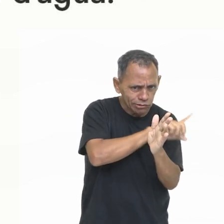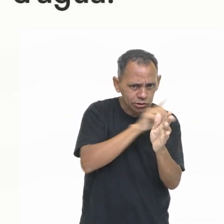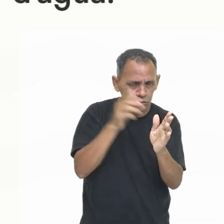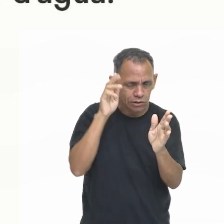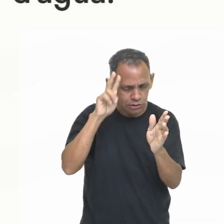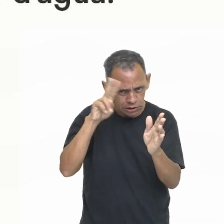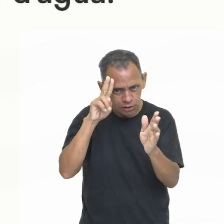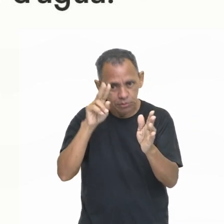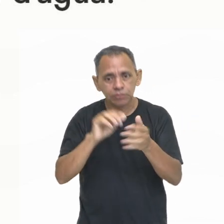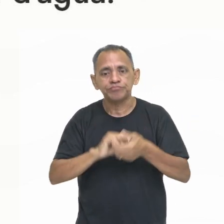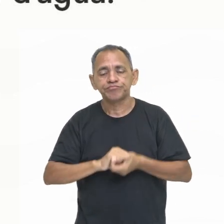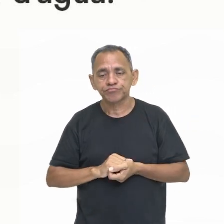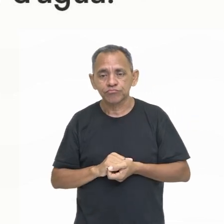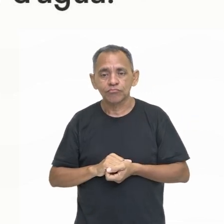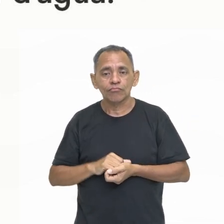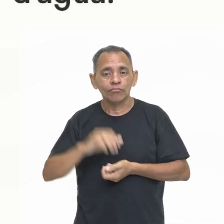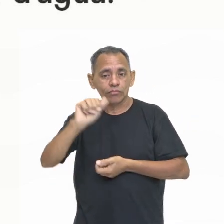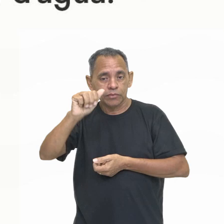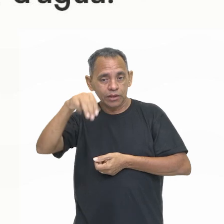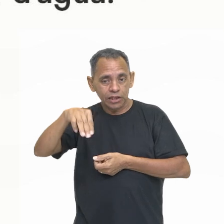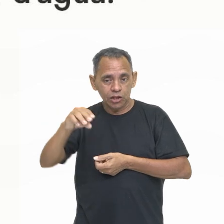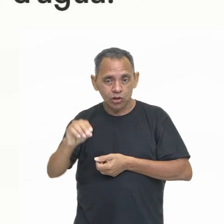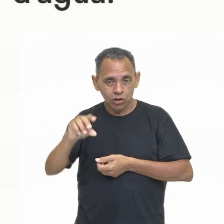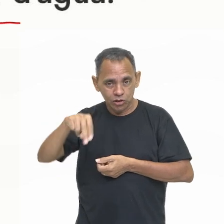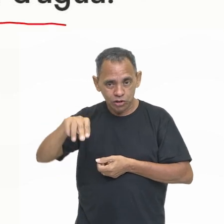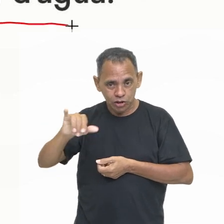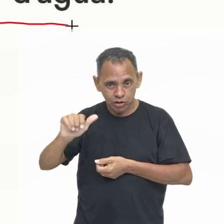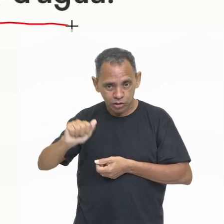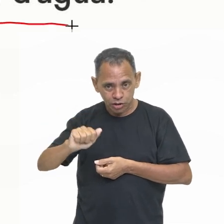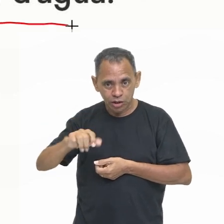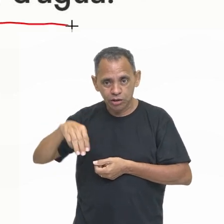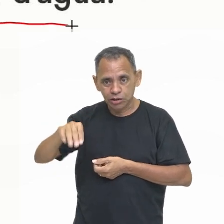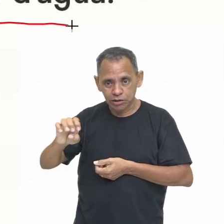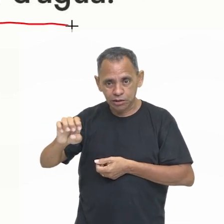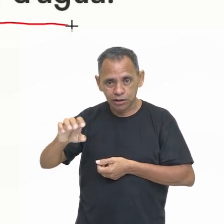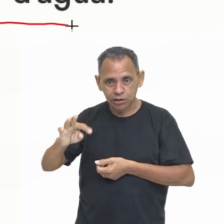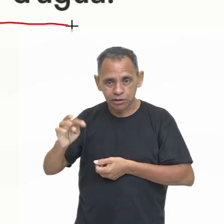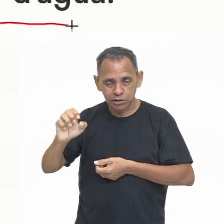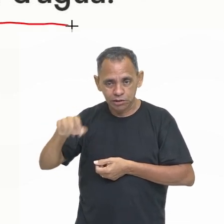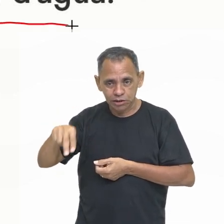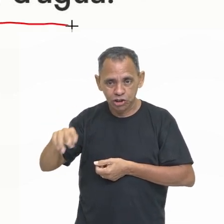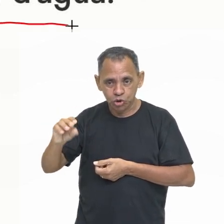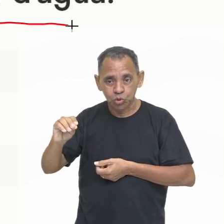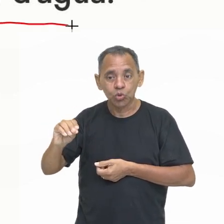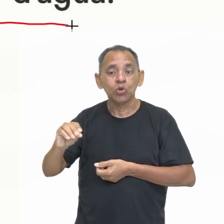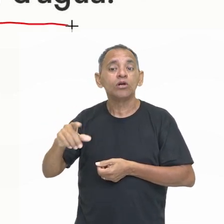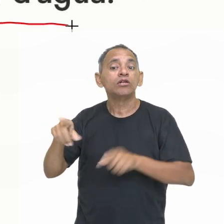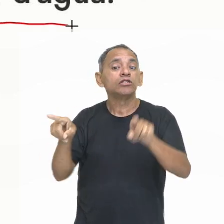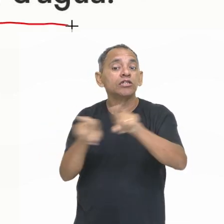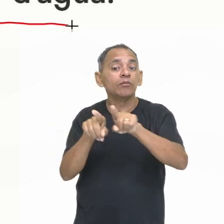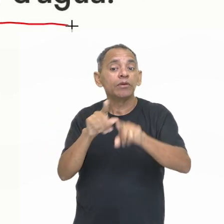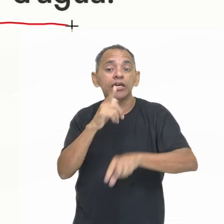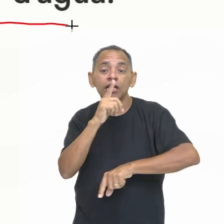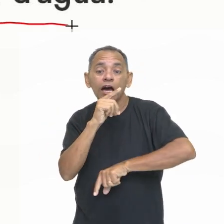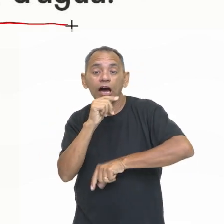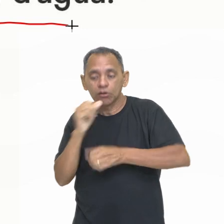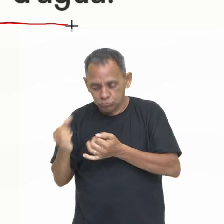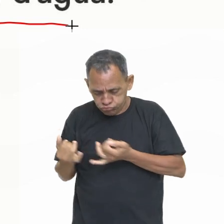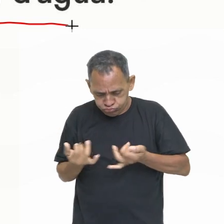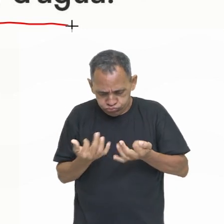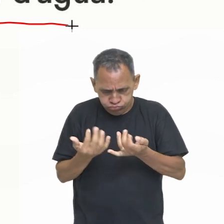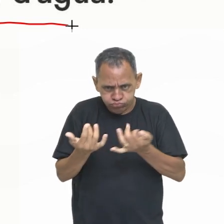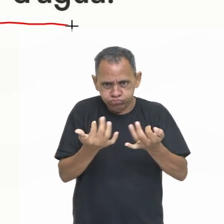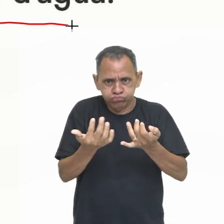hidrogênio, a amônia, o metano e também o vapor de água, né? Então, Miller e